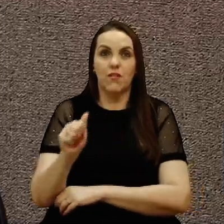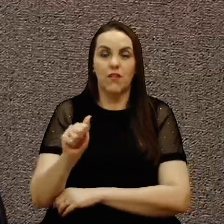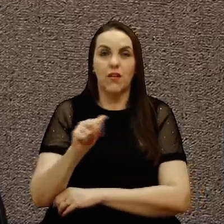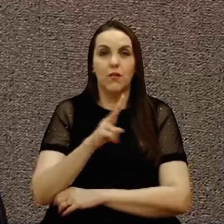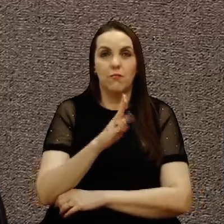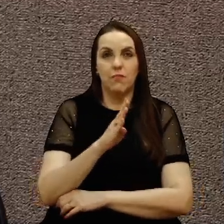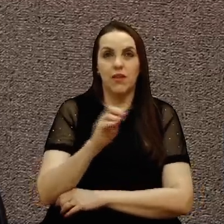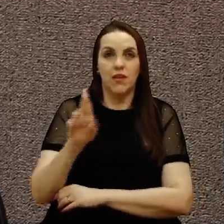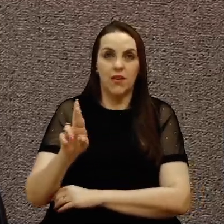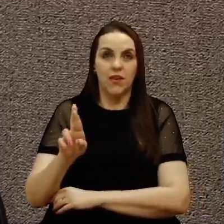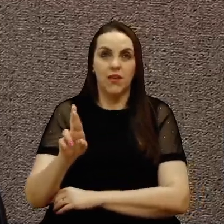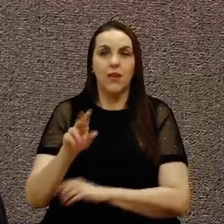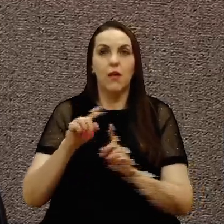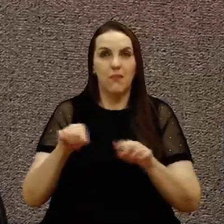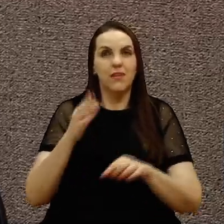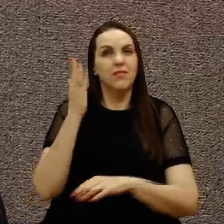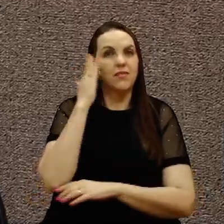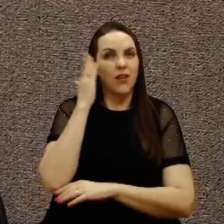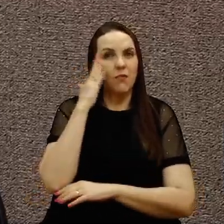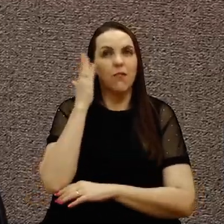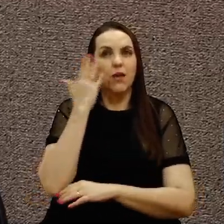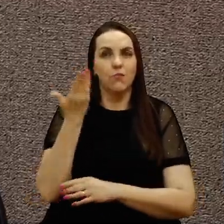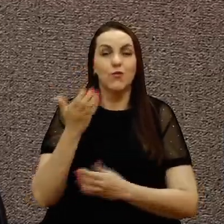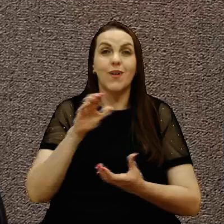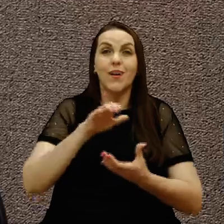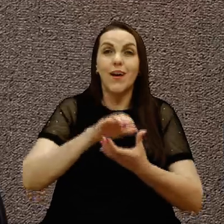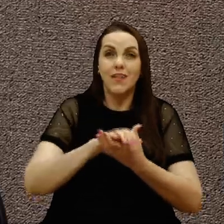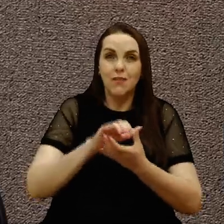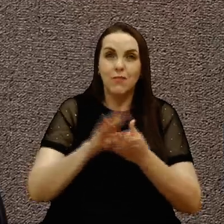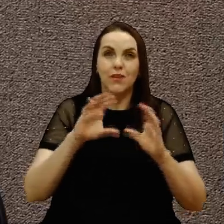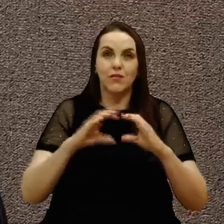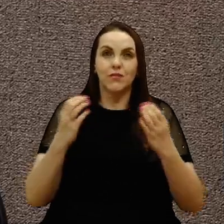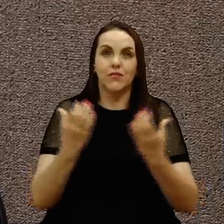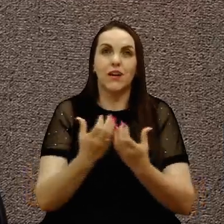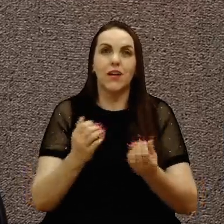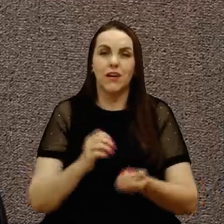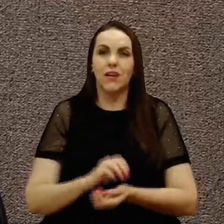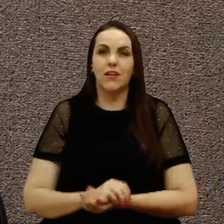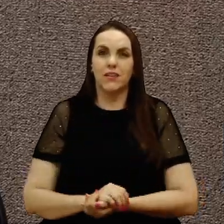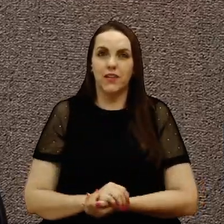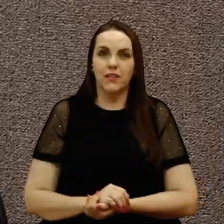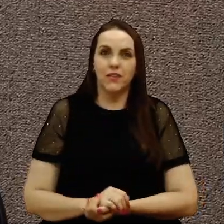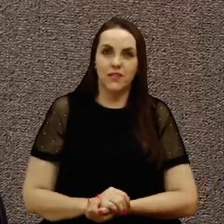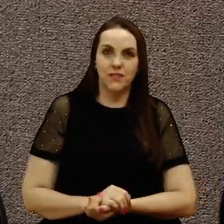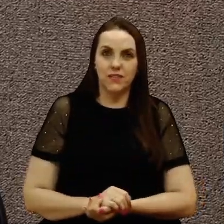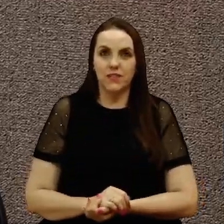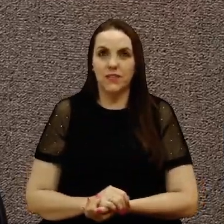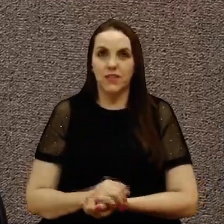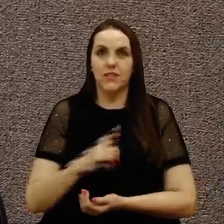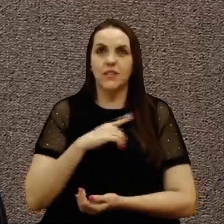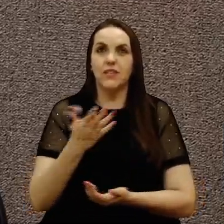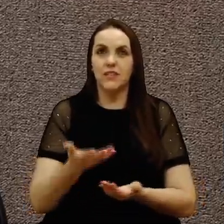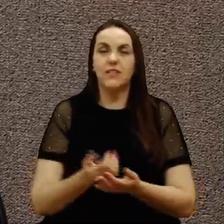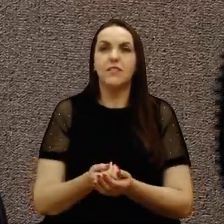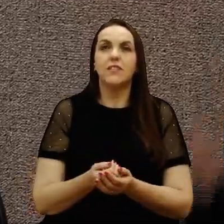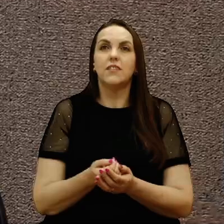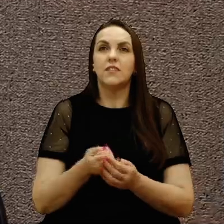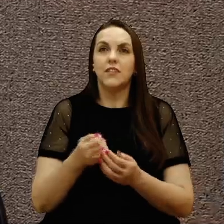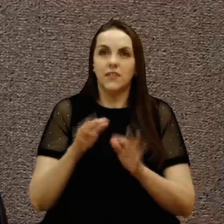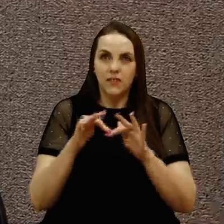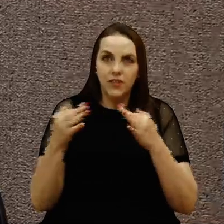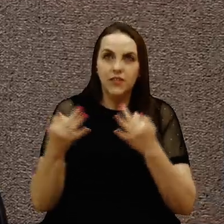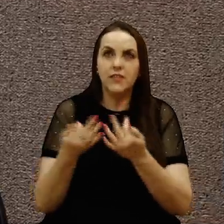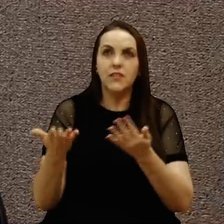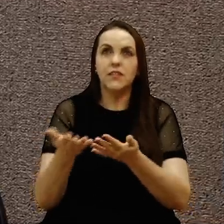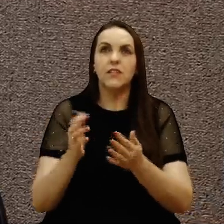mas a gente sabe o quanto o casamento comunitário tem feito diferença na vida de muitas pessoas, de muitas famílias.